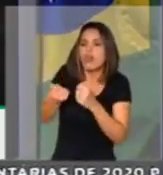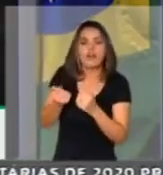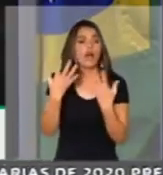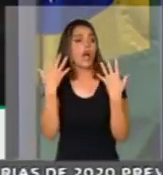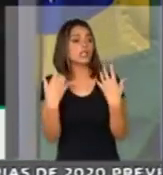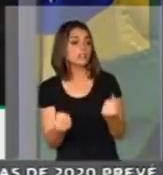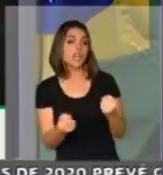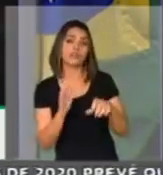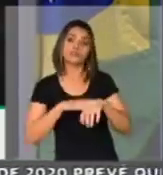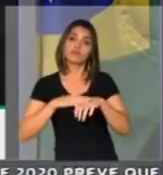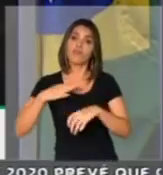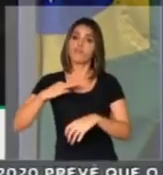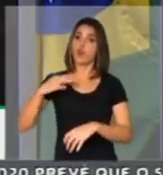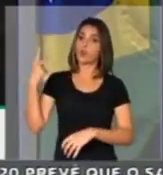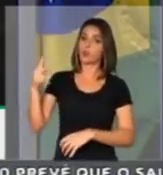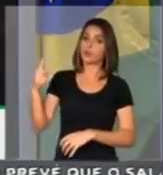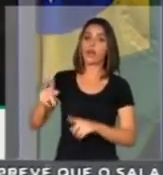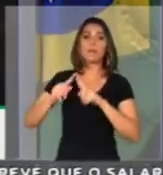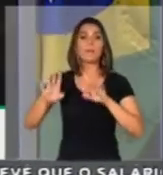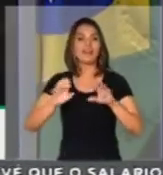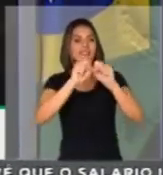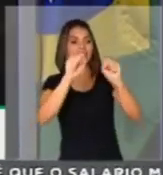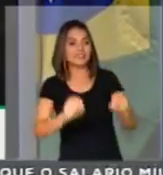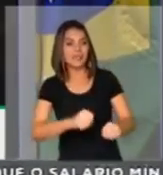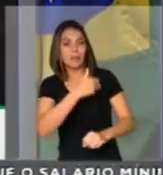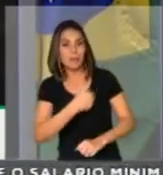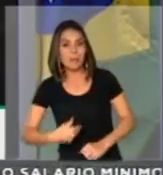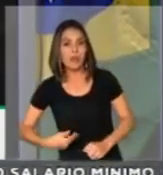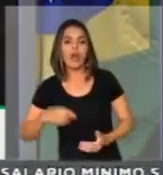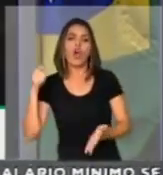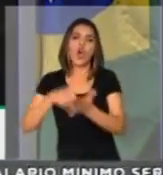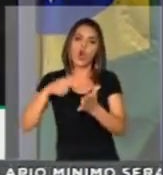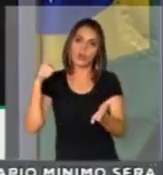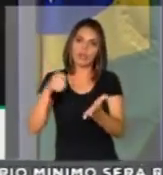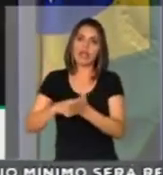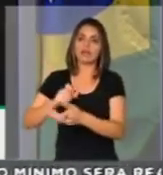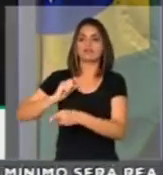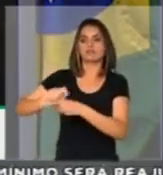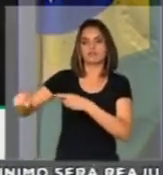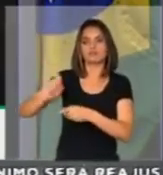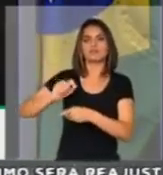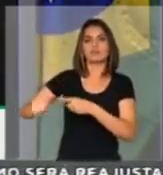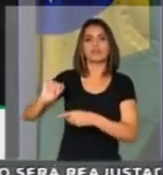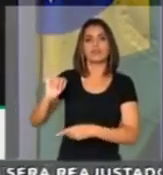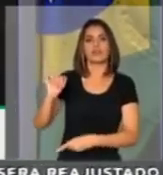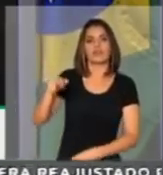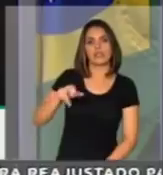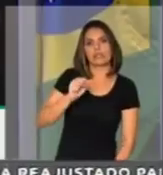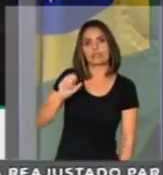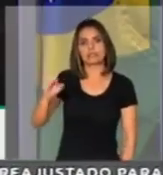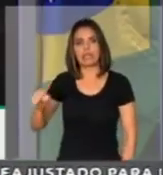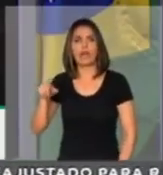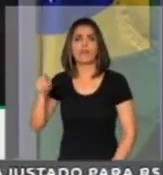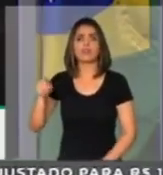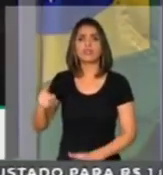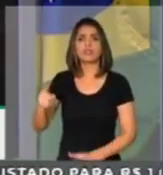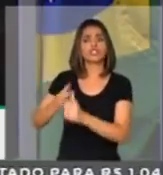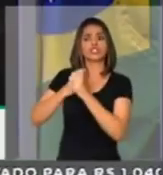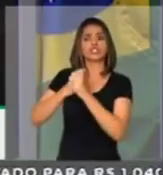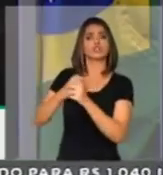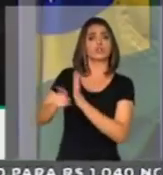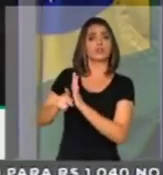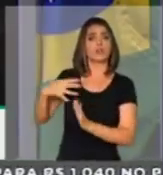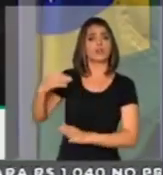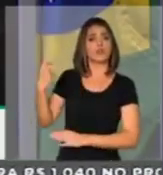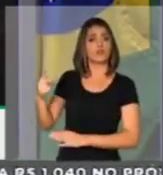sistema de previdência social público, você é obrigado a aderir a esse esquema de pirâmide em que você endivida os seus próprios filhos